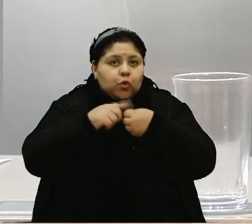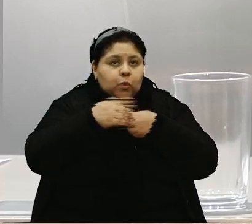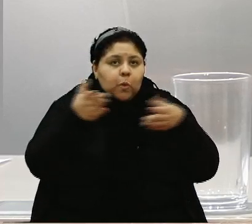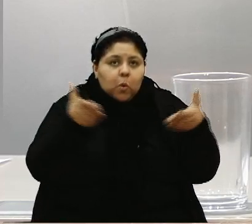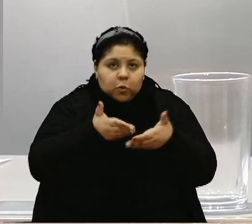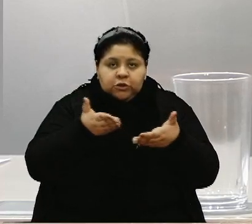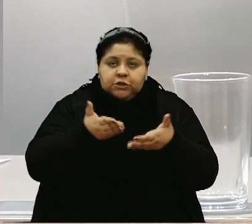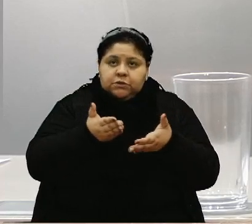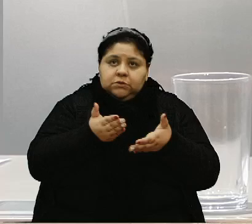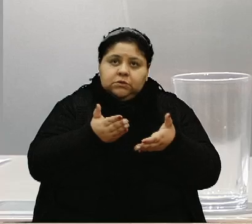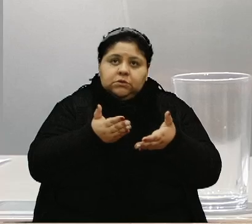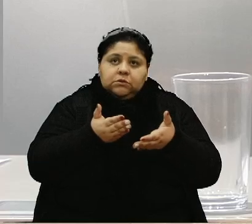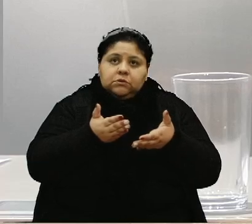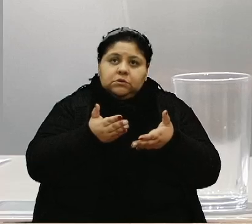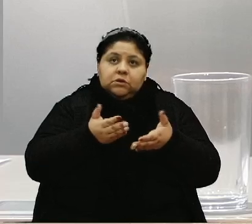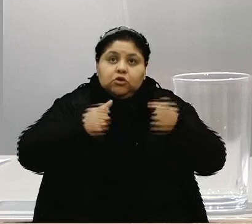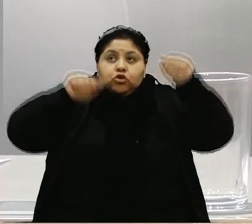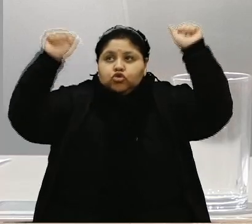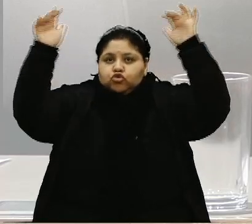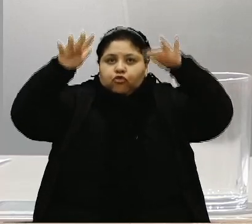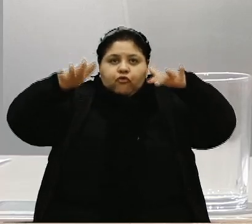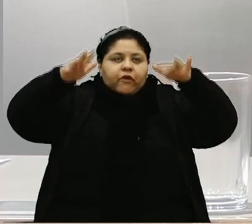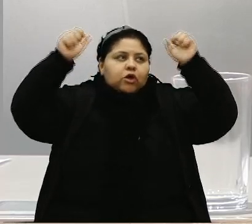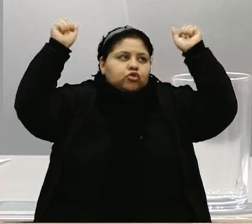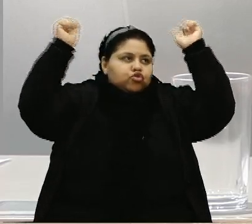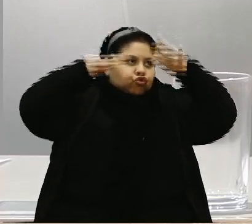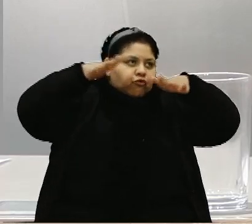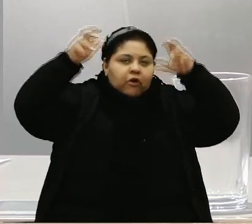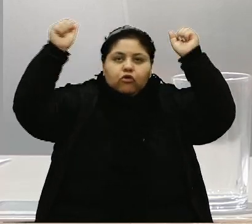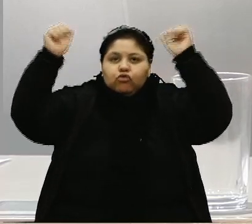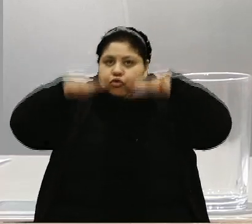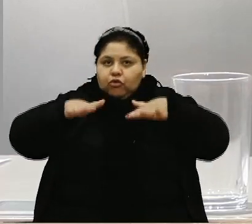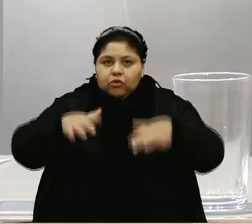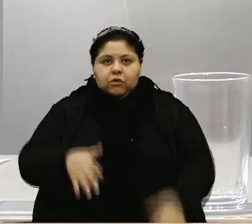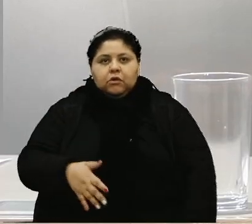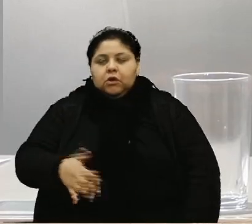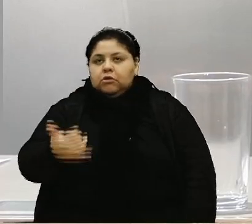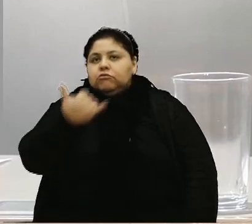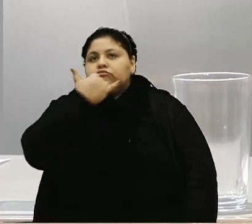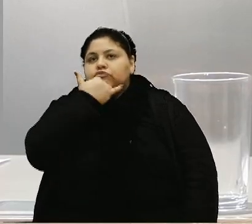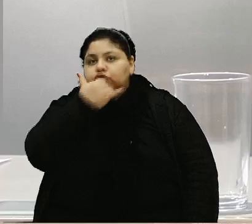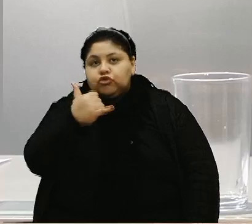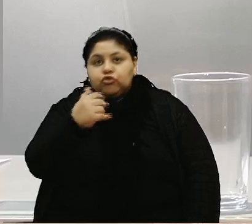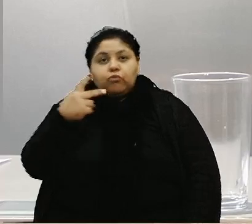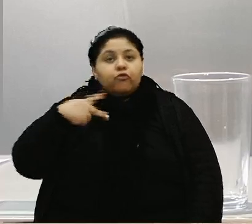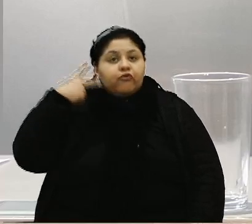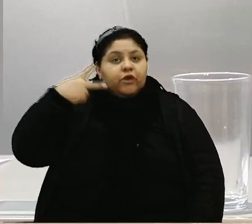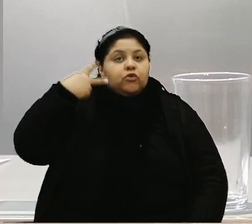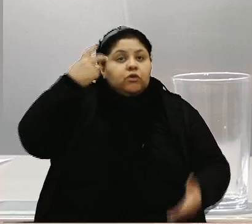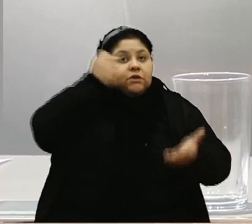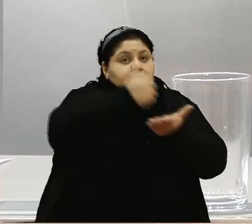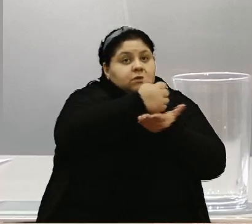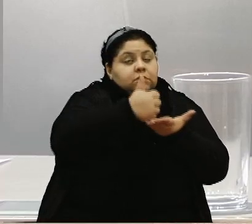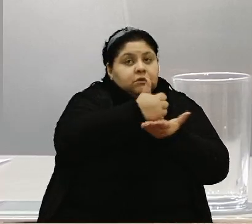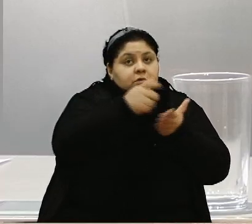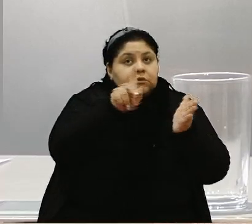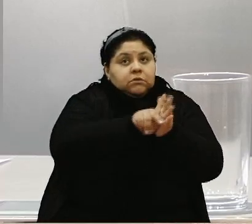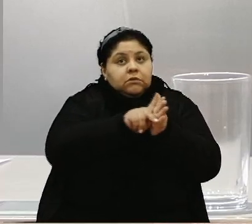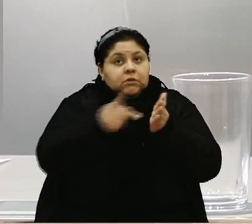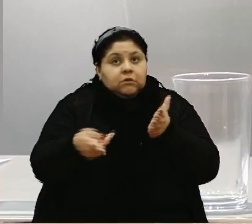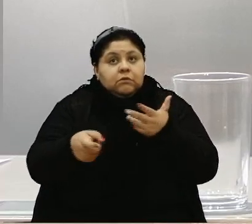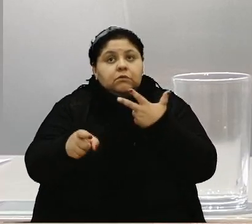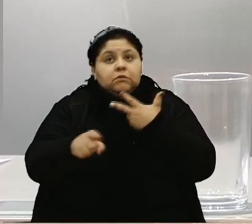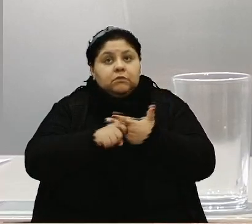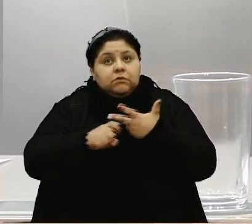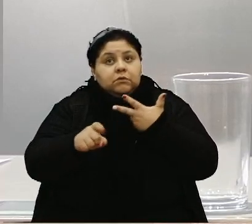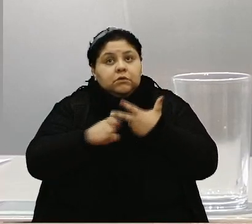hoje são as chuvas. Chuvas. Isso é desculpa que os vereadores da base dão e que até o próprio executivo, o prefeito,